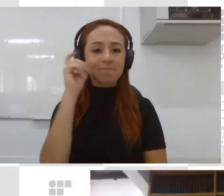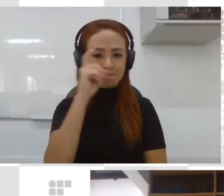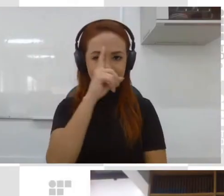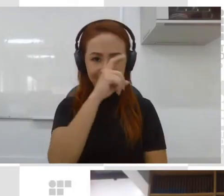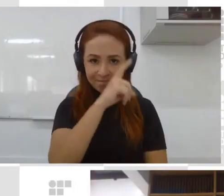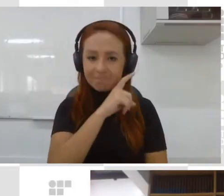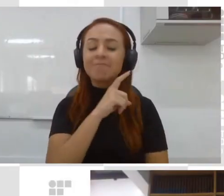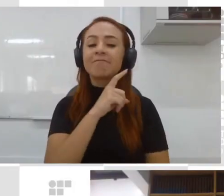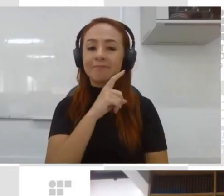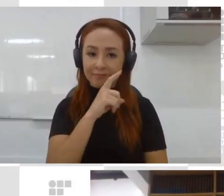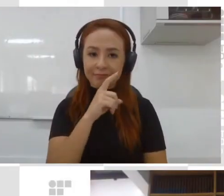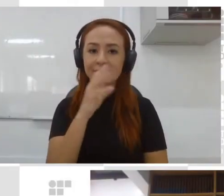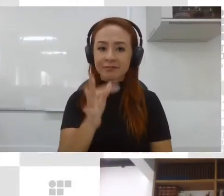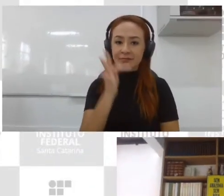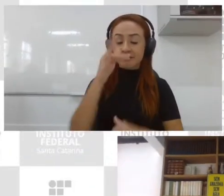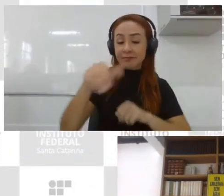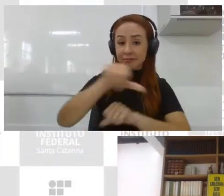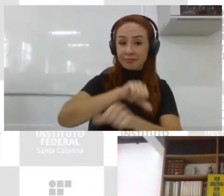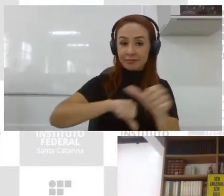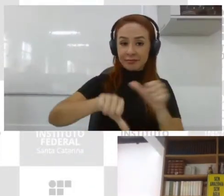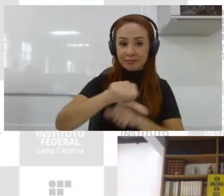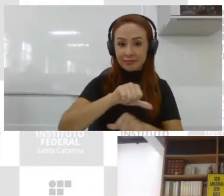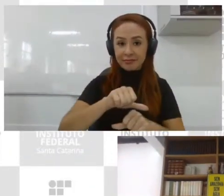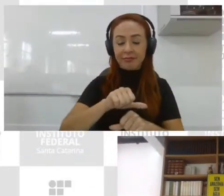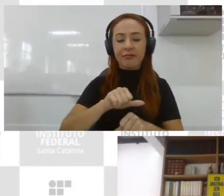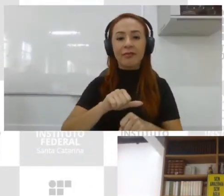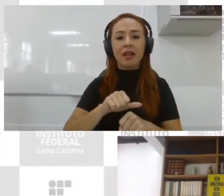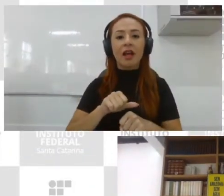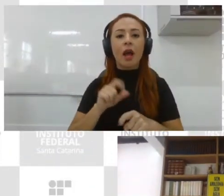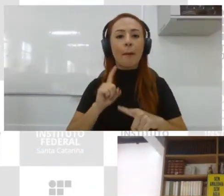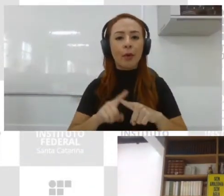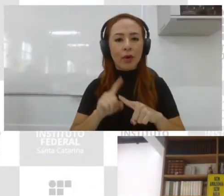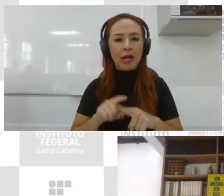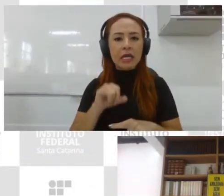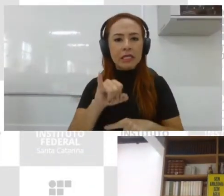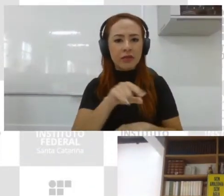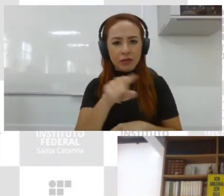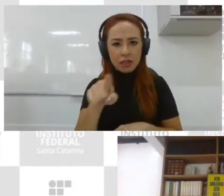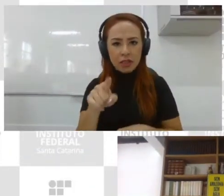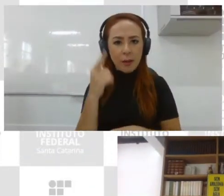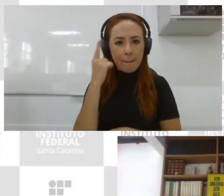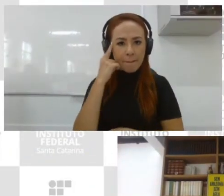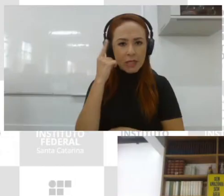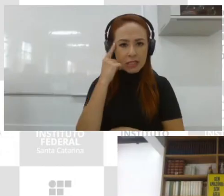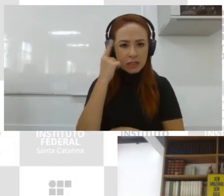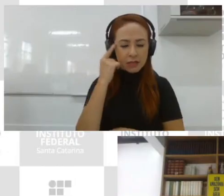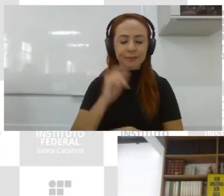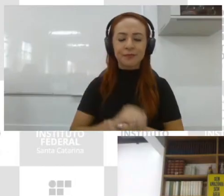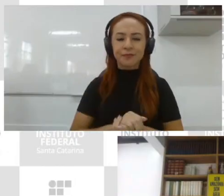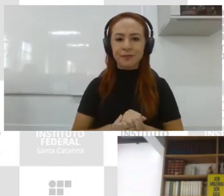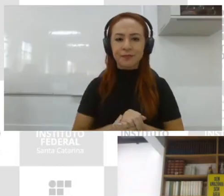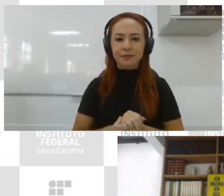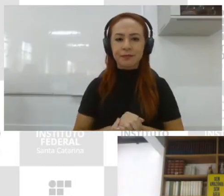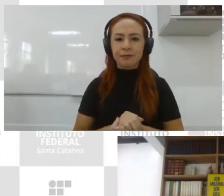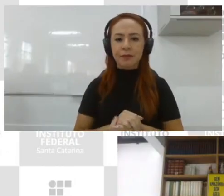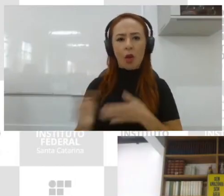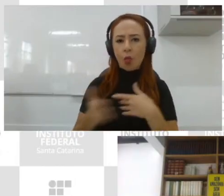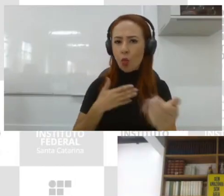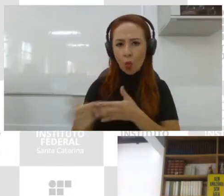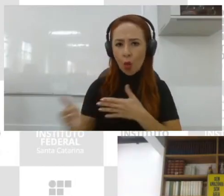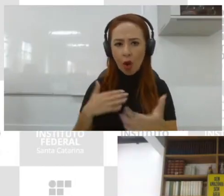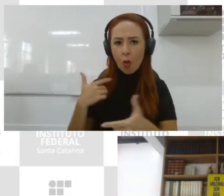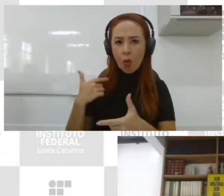isso, mesmo impossível, porque se você se candidatar a qualquer cargo público, ou